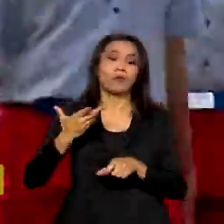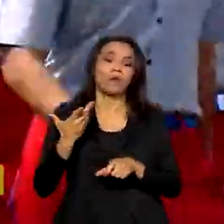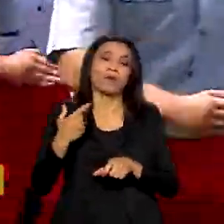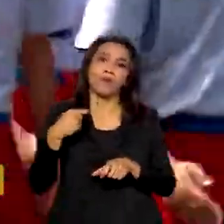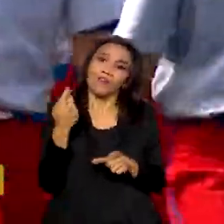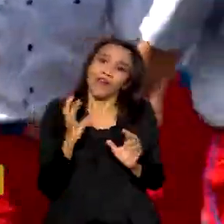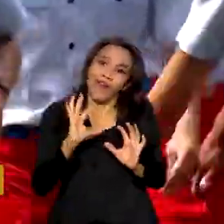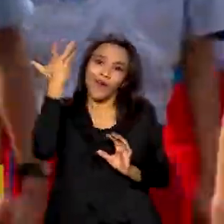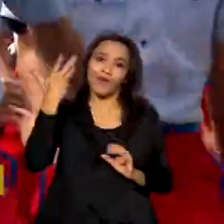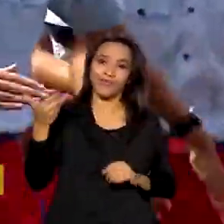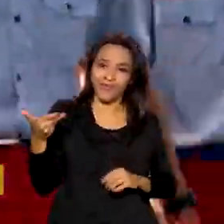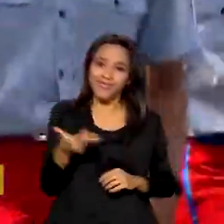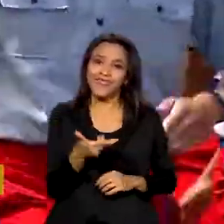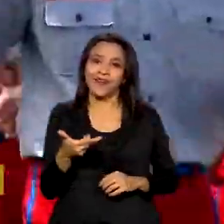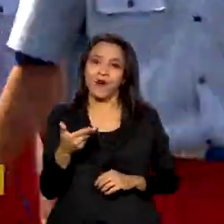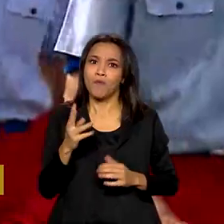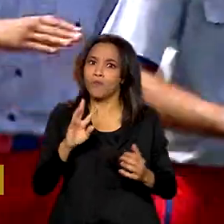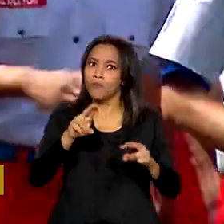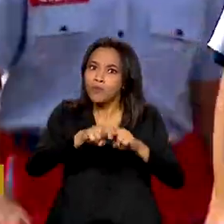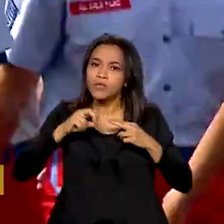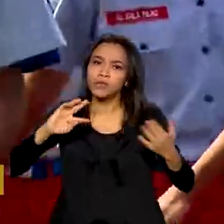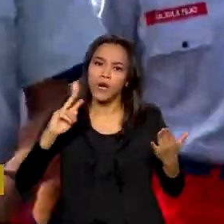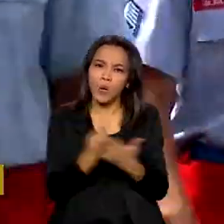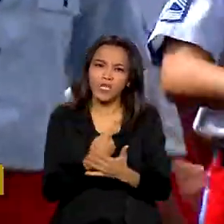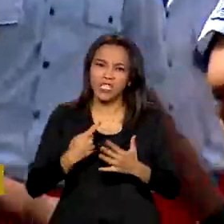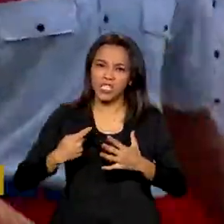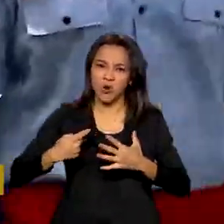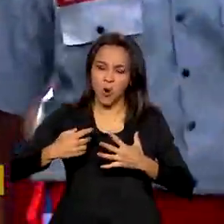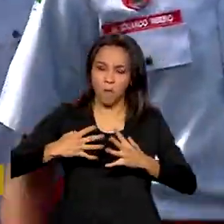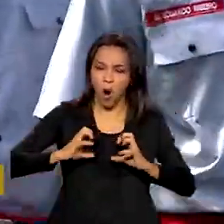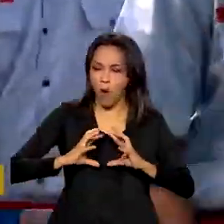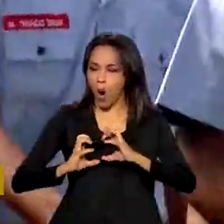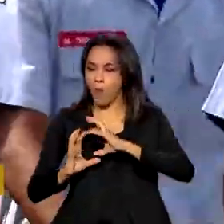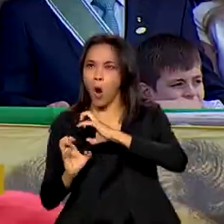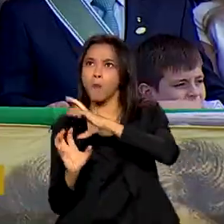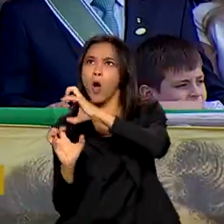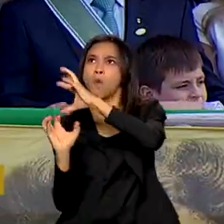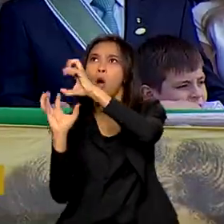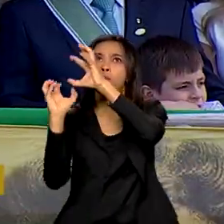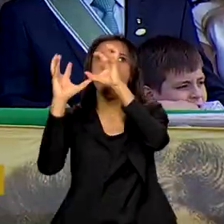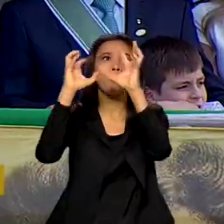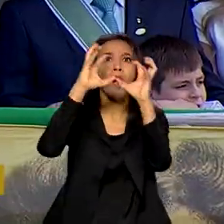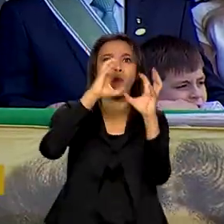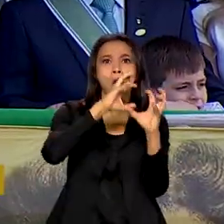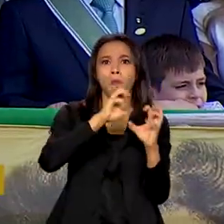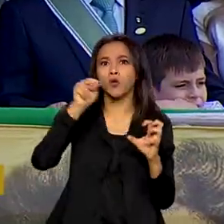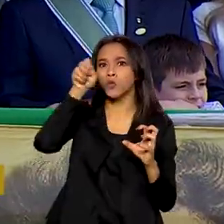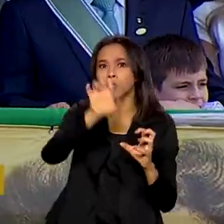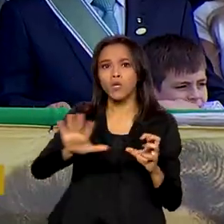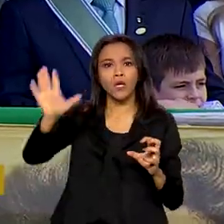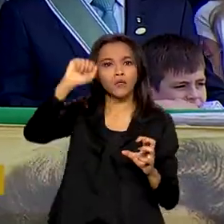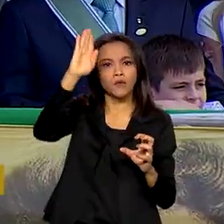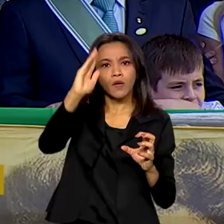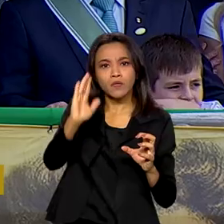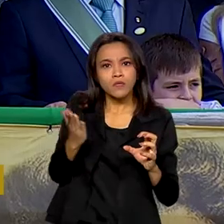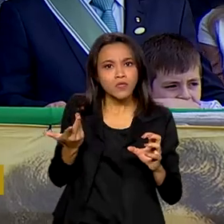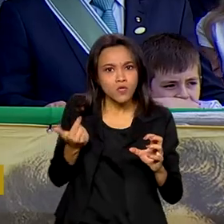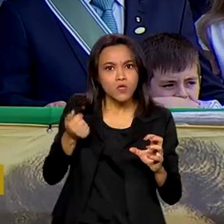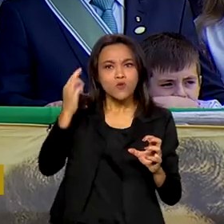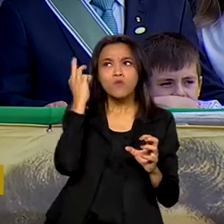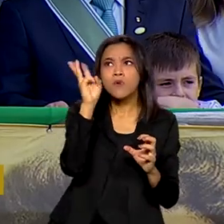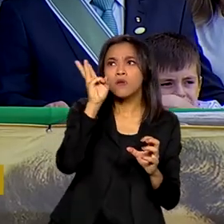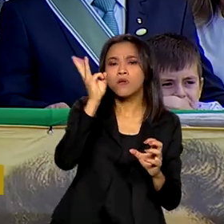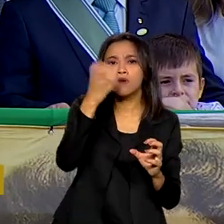que aconteceu, os movimentos separatistas no Nordeste do Brasil, na Bahia, no